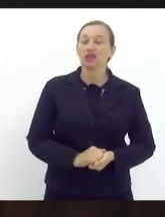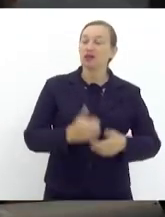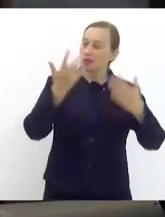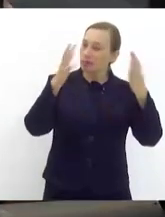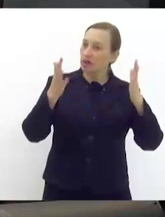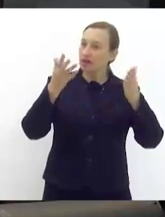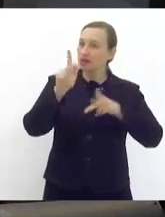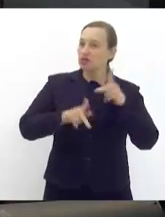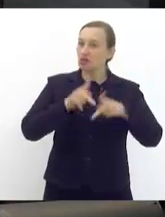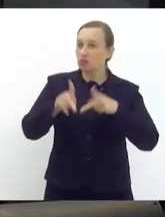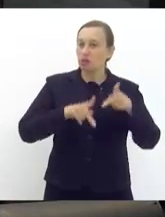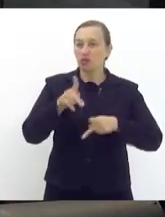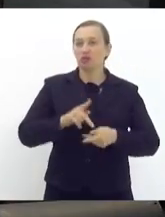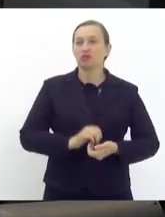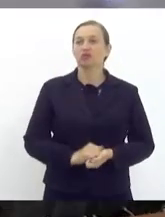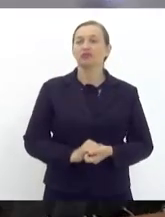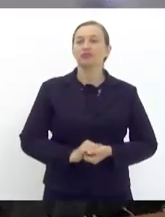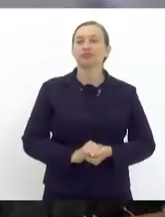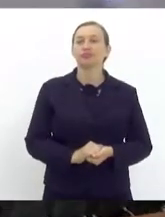Parabéns ao povo.